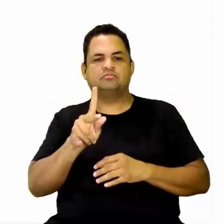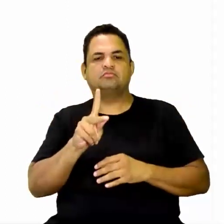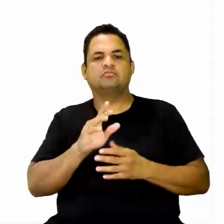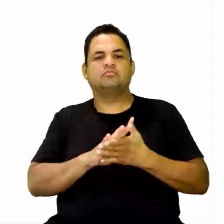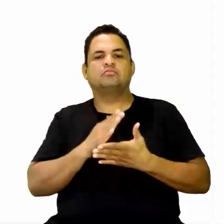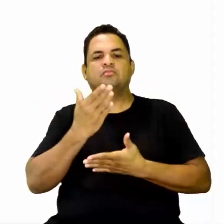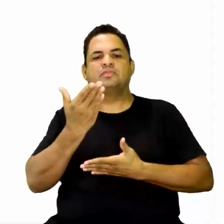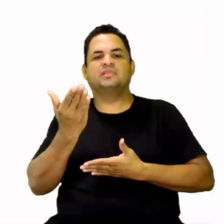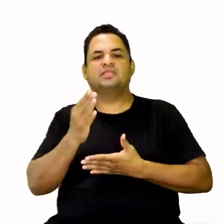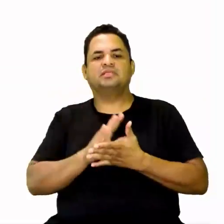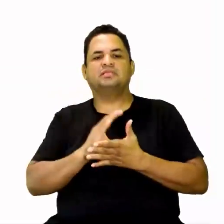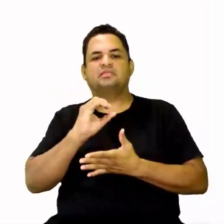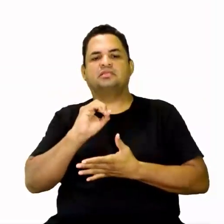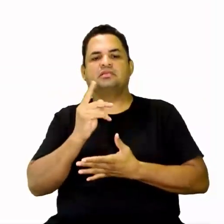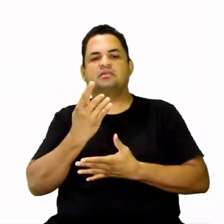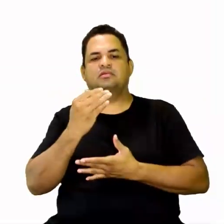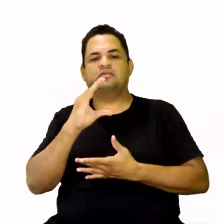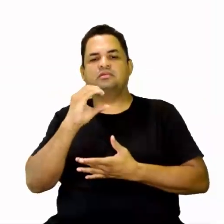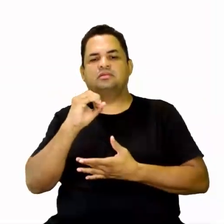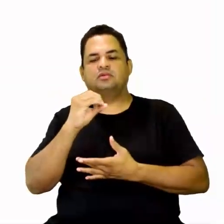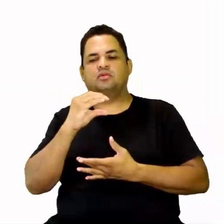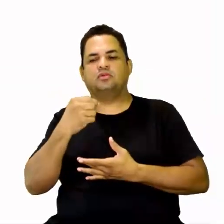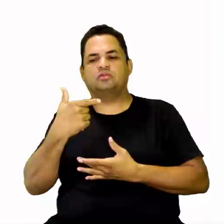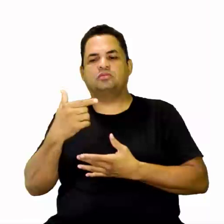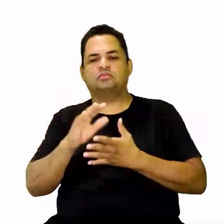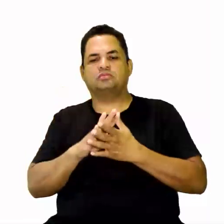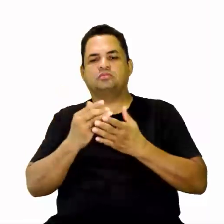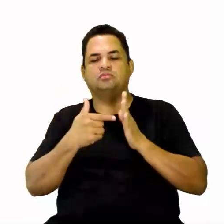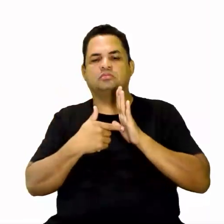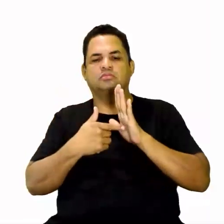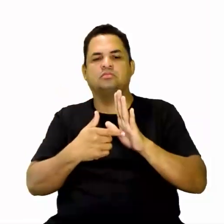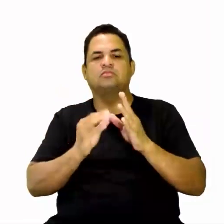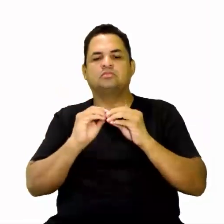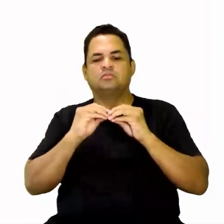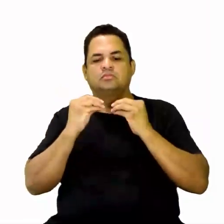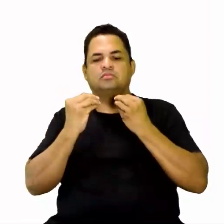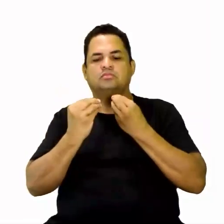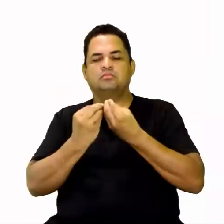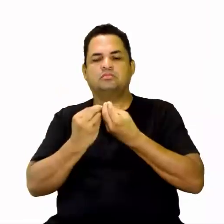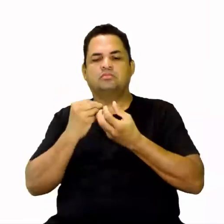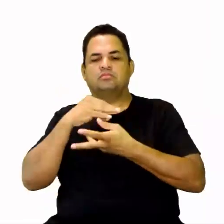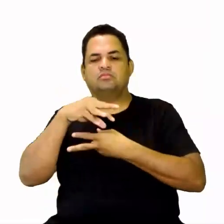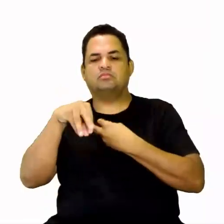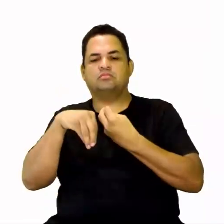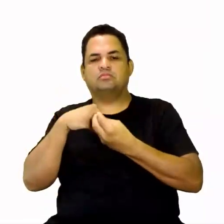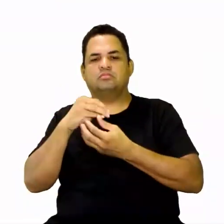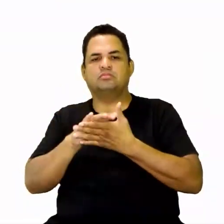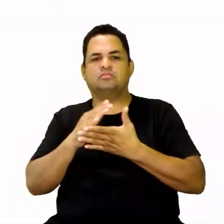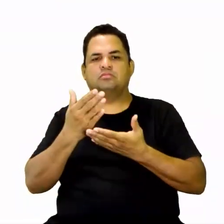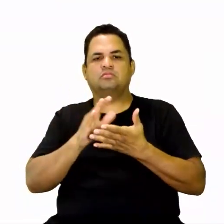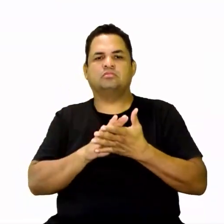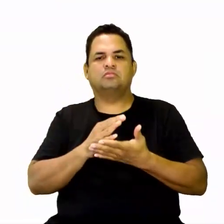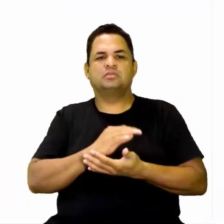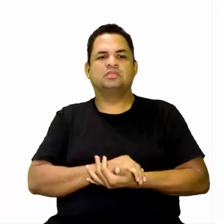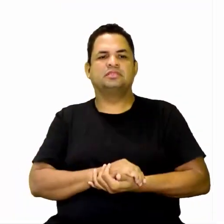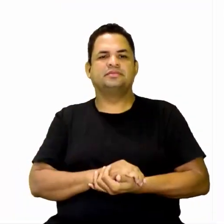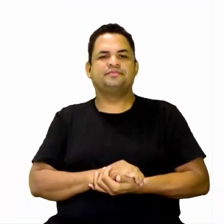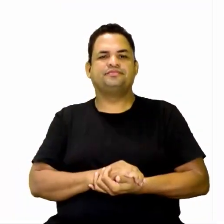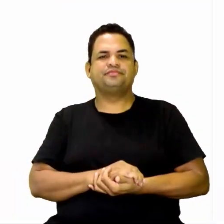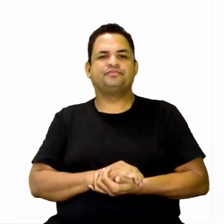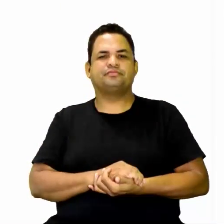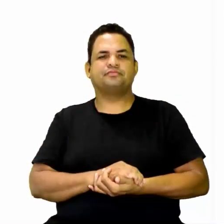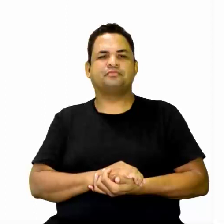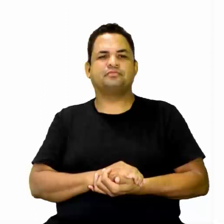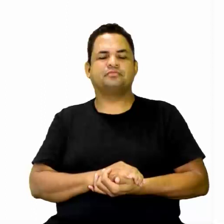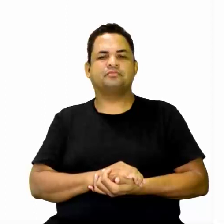Já CH4 e CO2 representando as substâncias compostas. Vamos no comentário então,